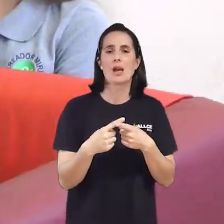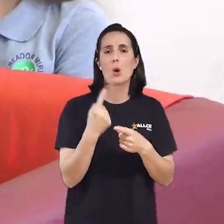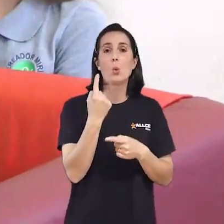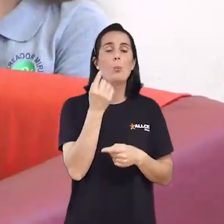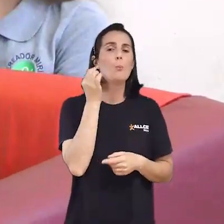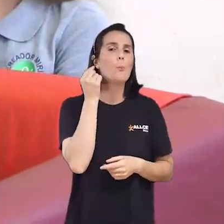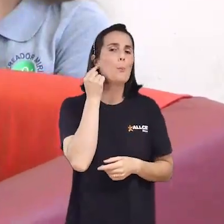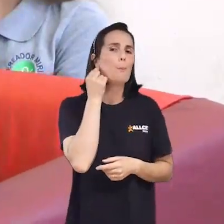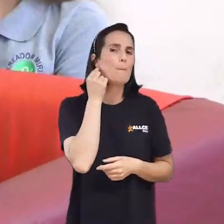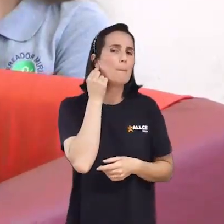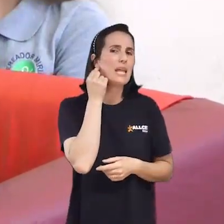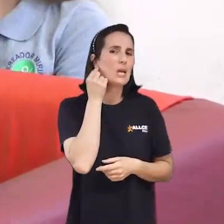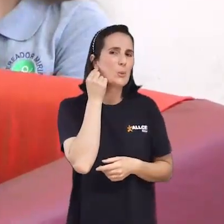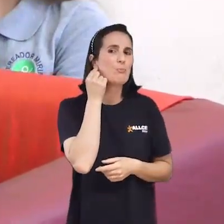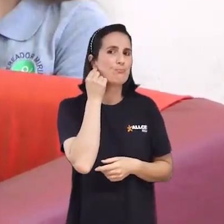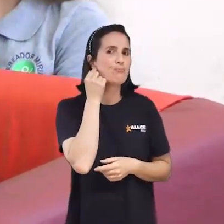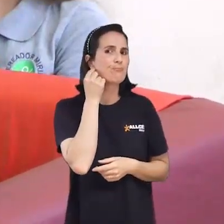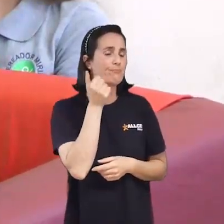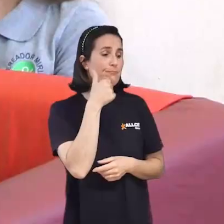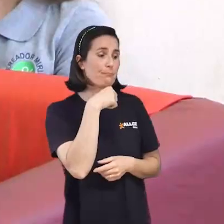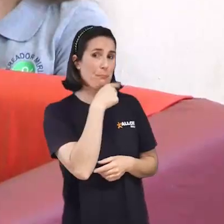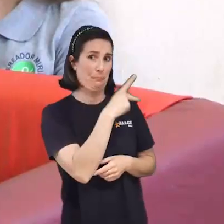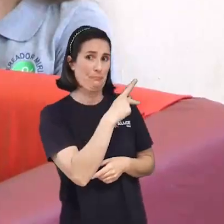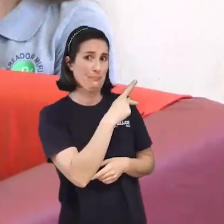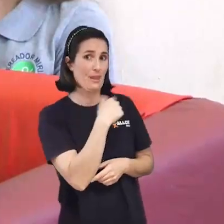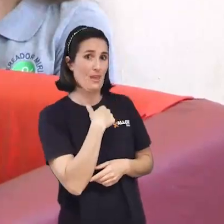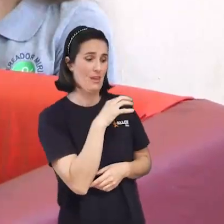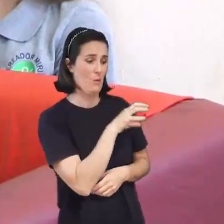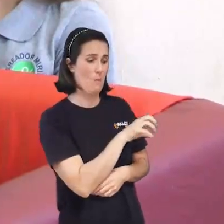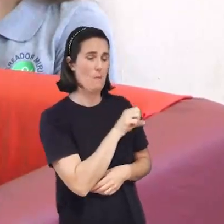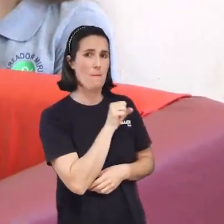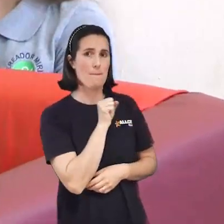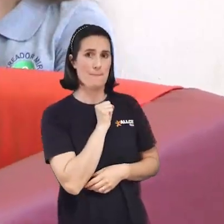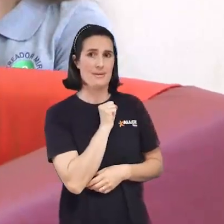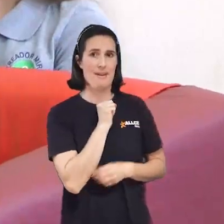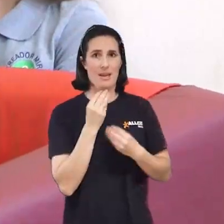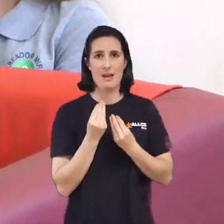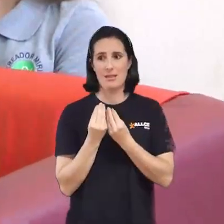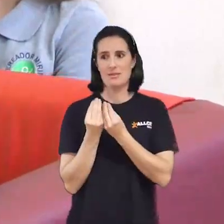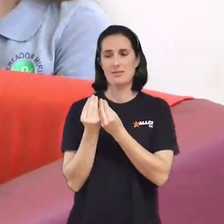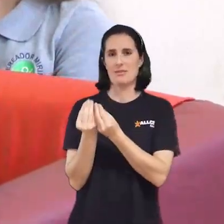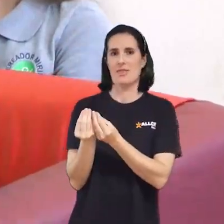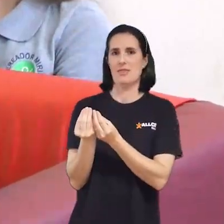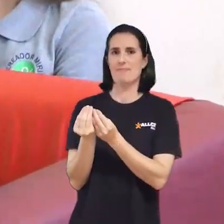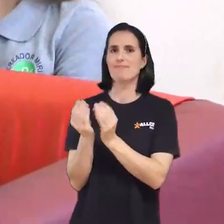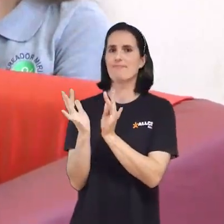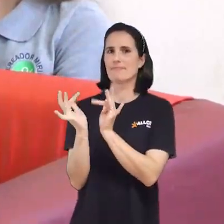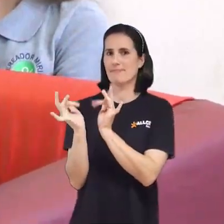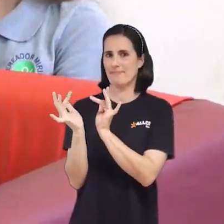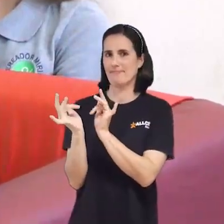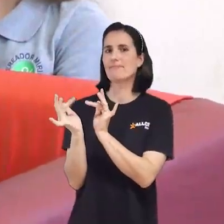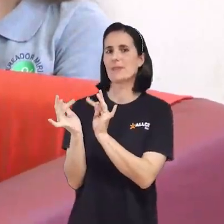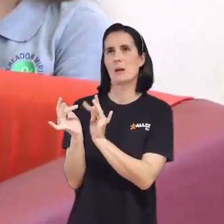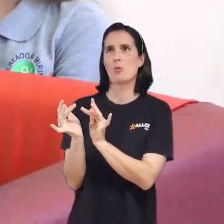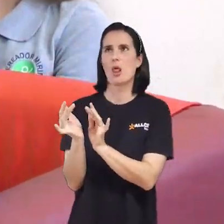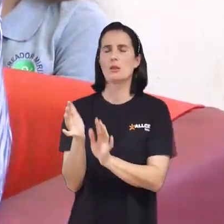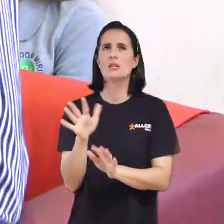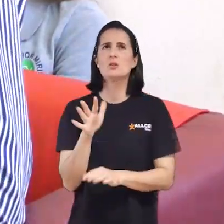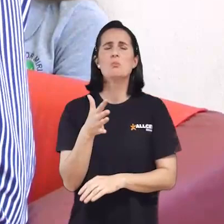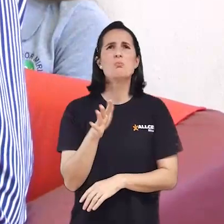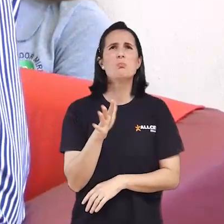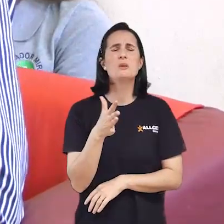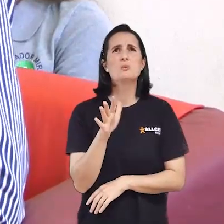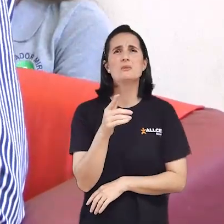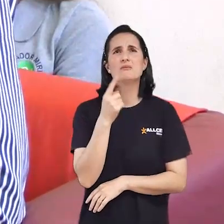infância, é verdade. Isso que tu fala que eu peguei emprestado da minha mãe, mas eu nunca mais devolvi,